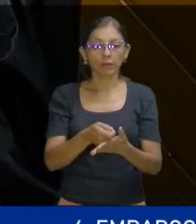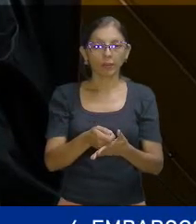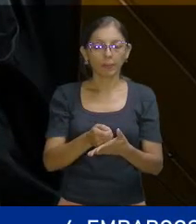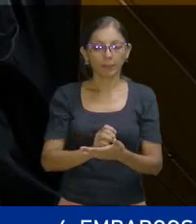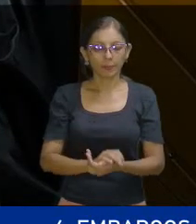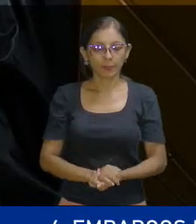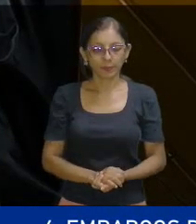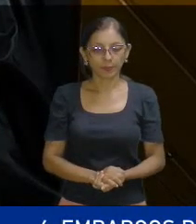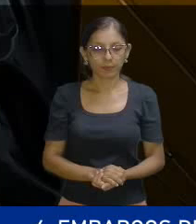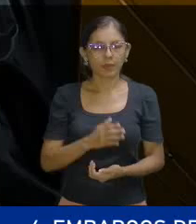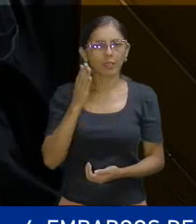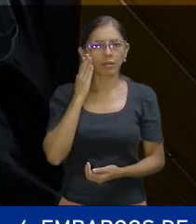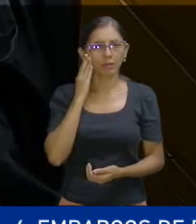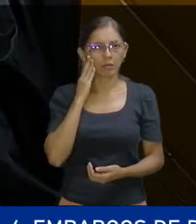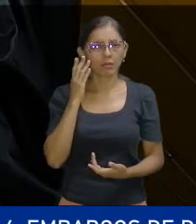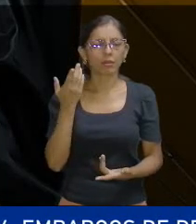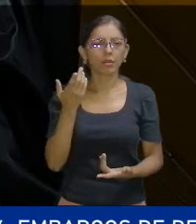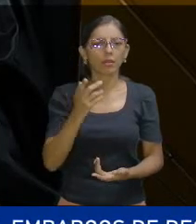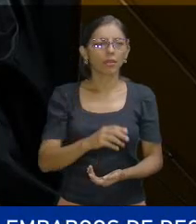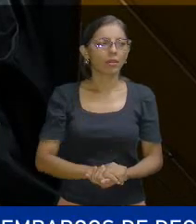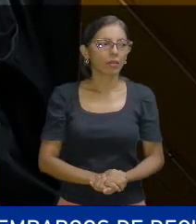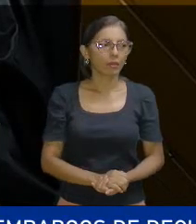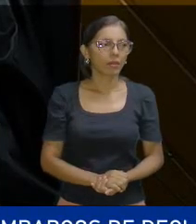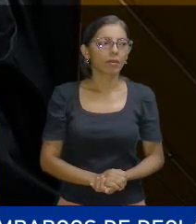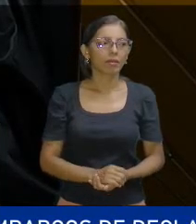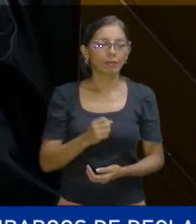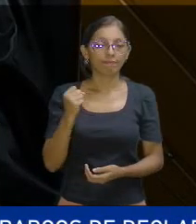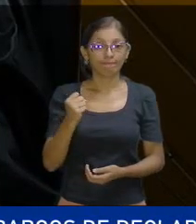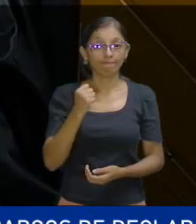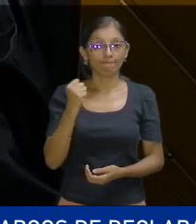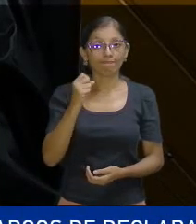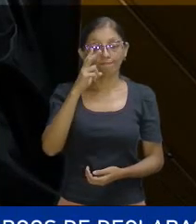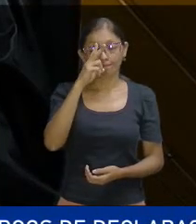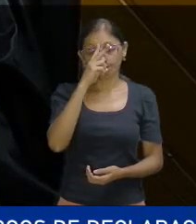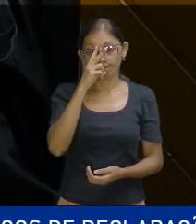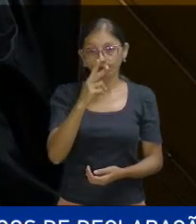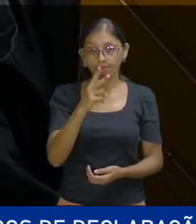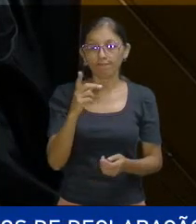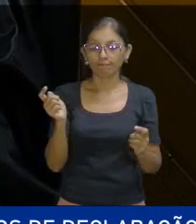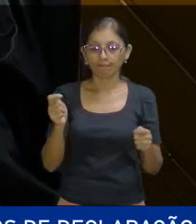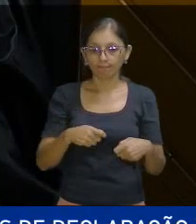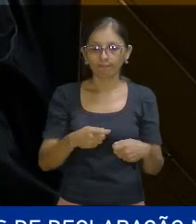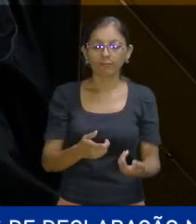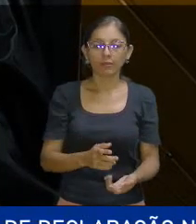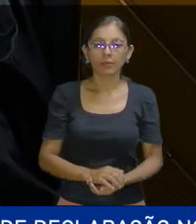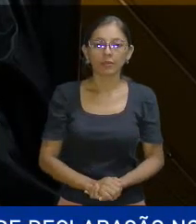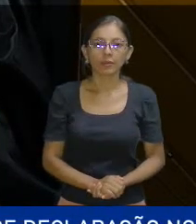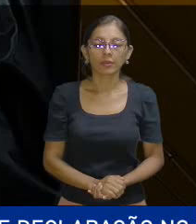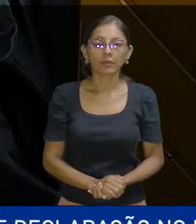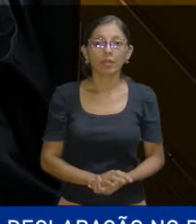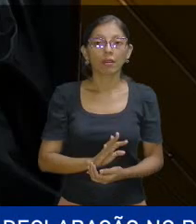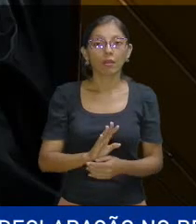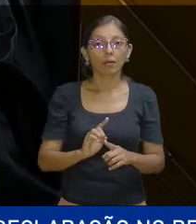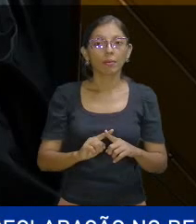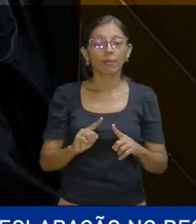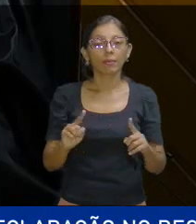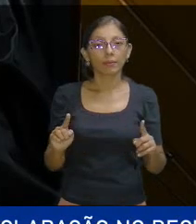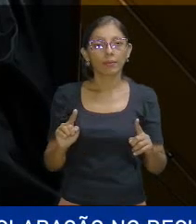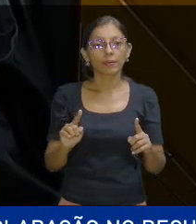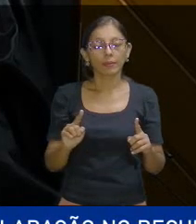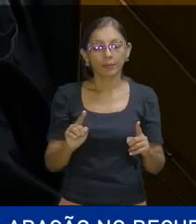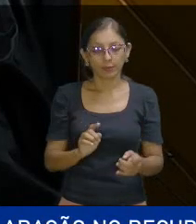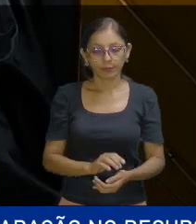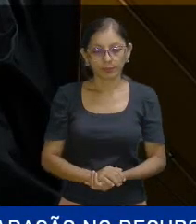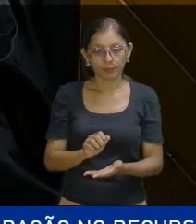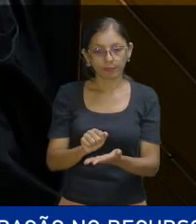apesar de reconhecer a gravidade da conduta e cita precedente do TSE em situação análoga, manteve